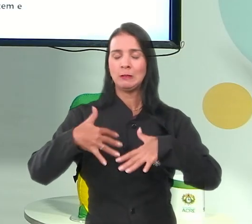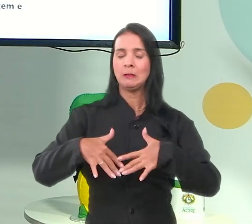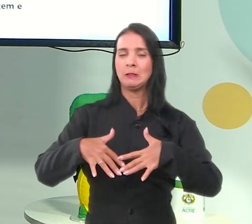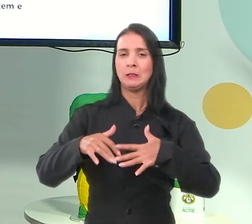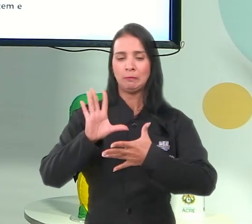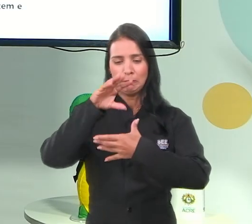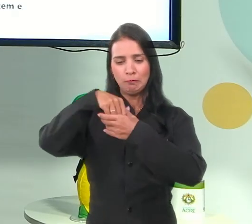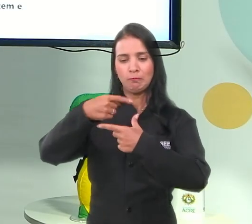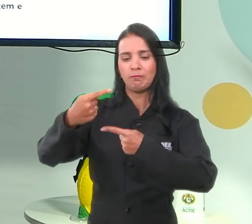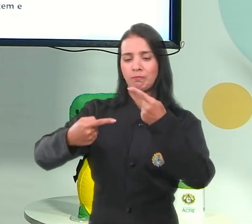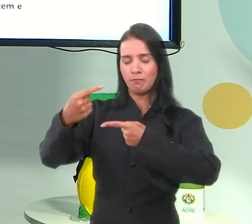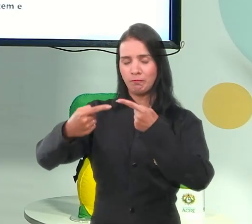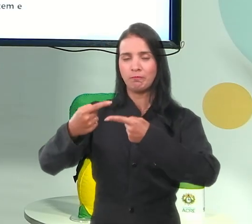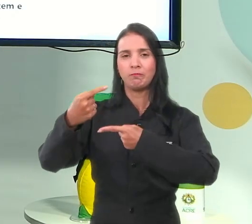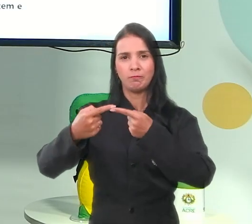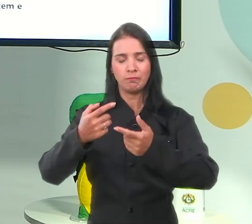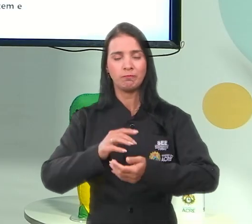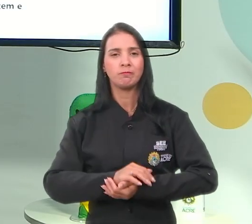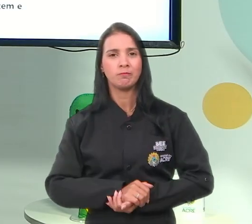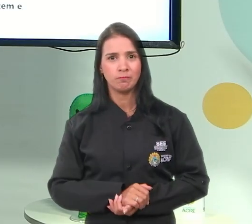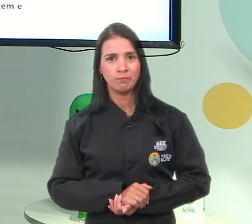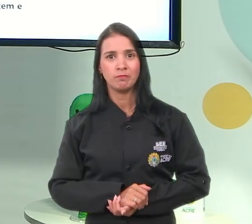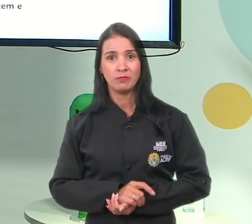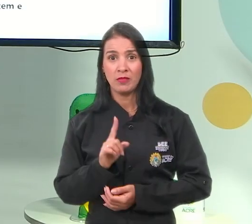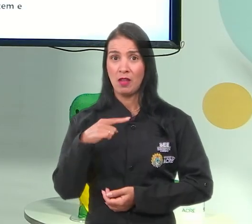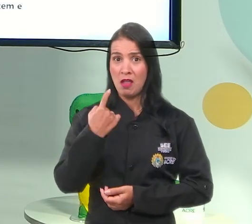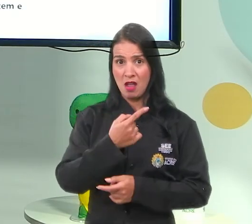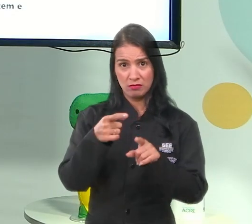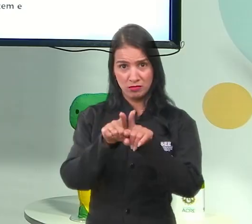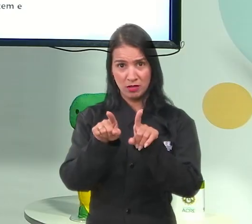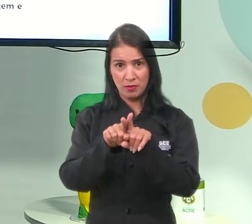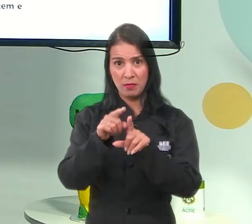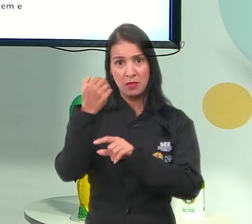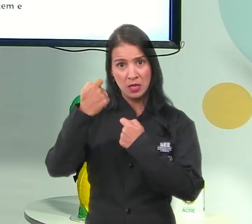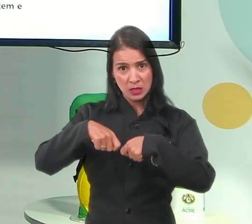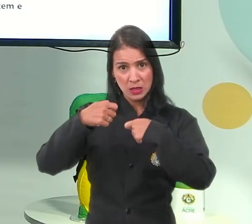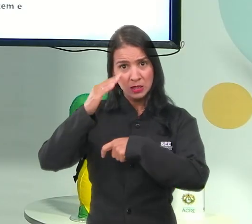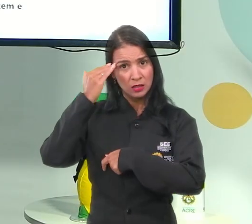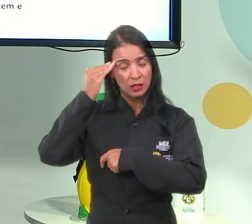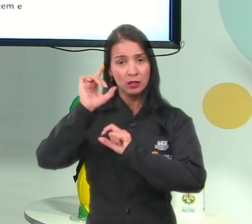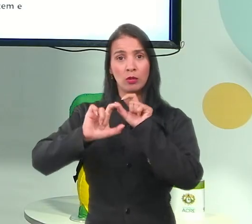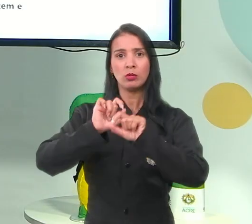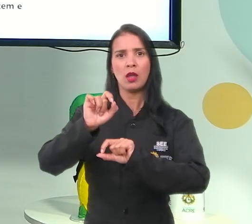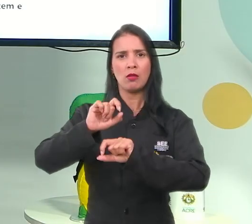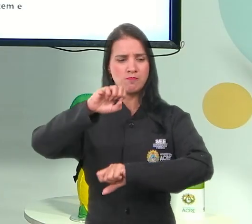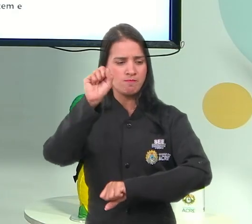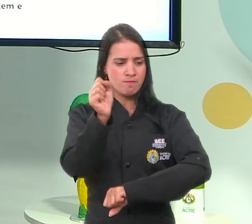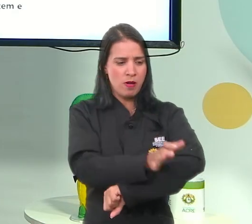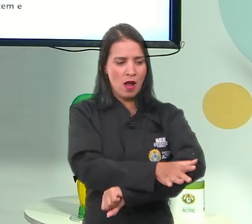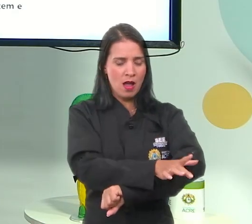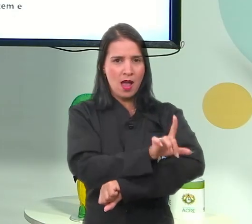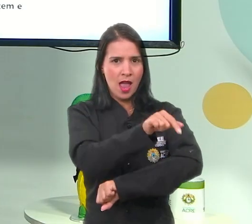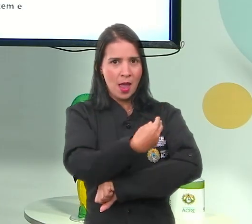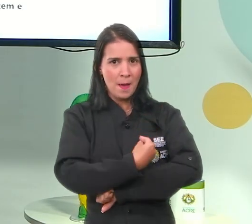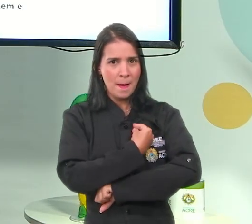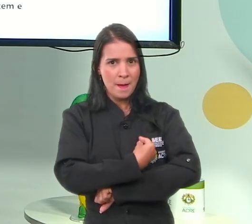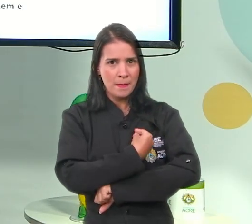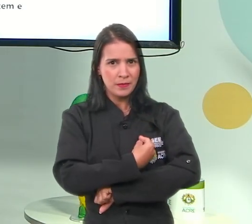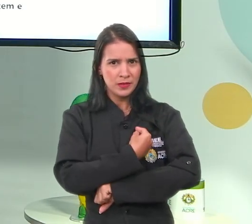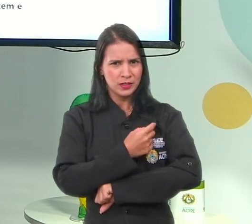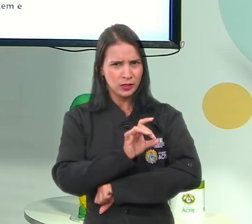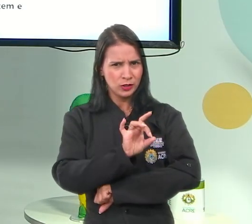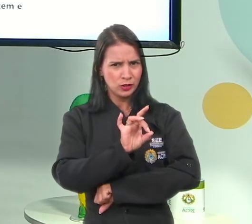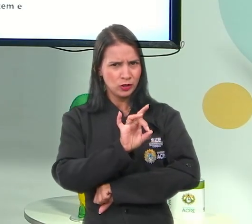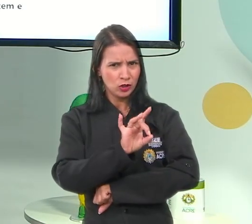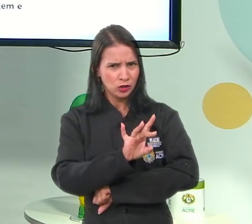política, né? Agora, nós também temos que entender que a corrupção ela também não se faz presente, e temos que